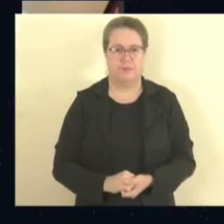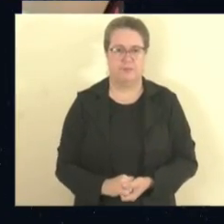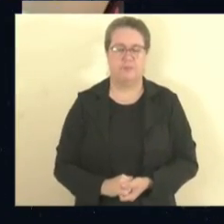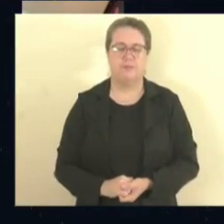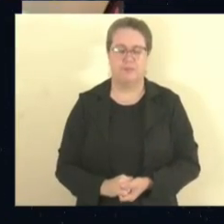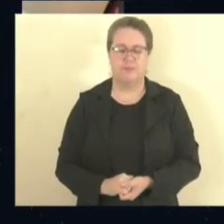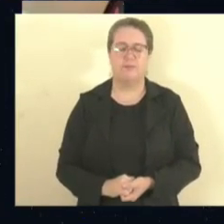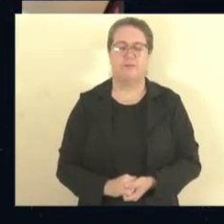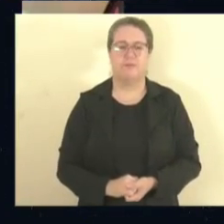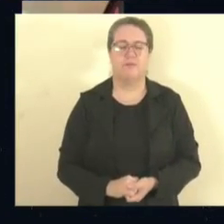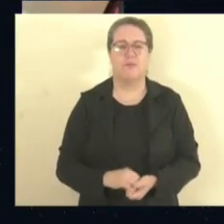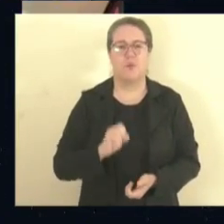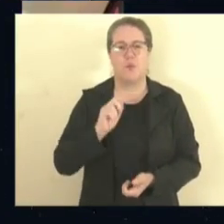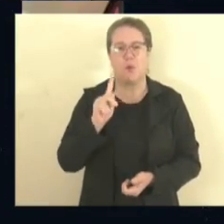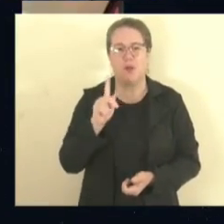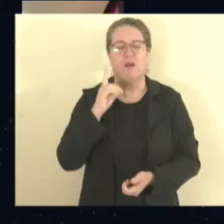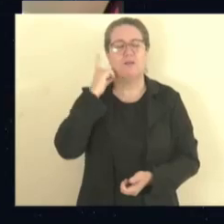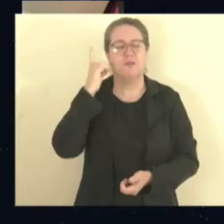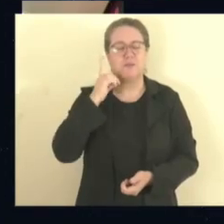Ok, deputado Danilo.